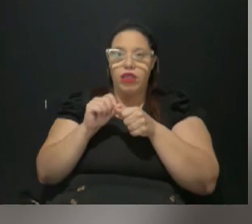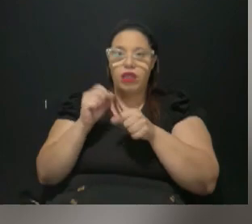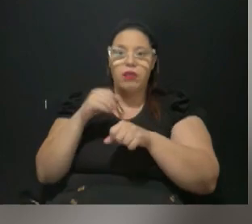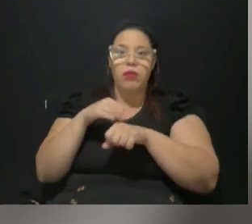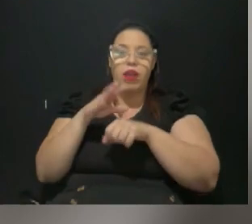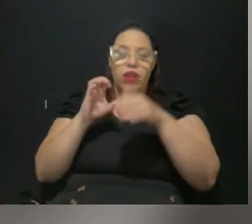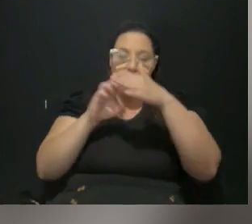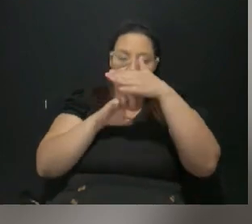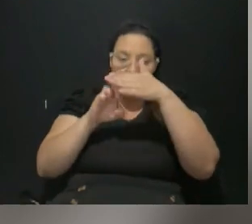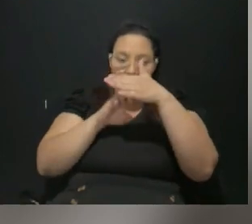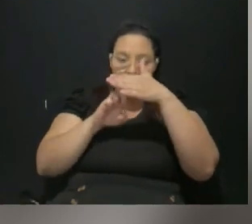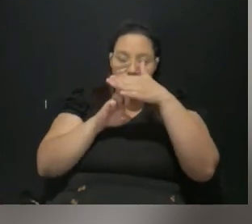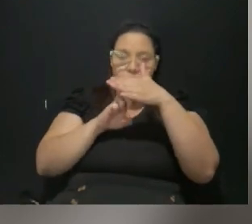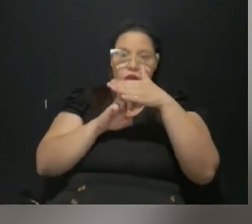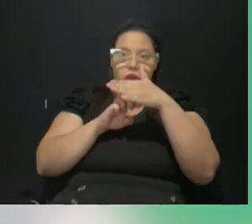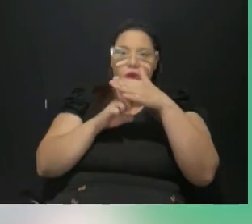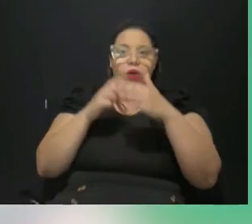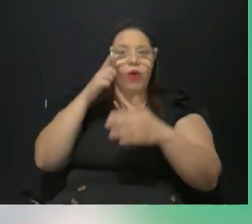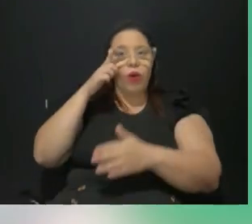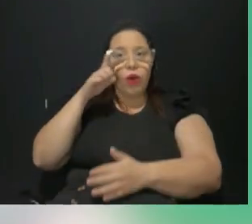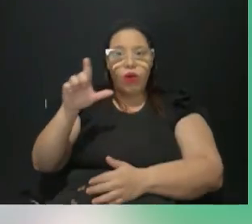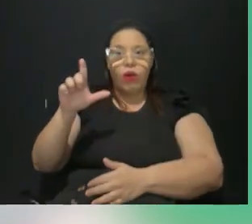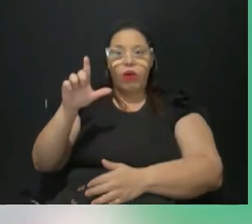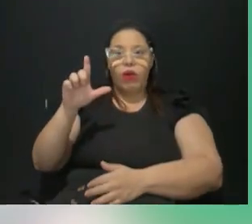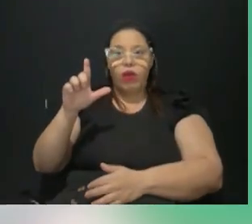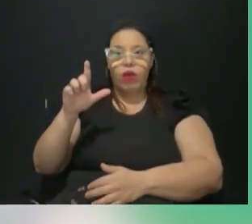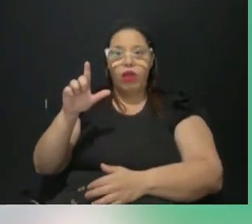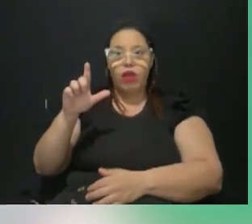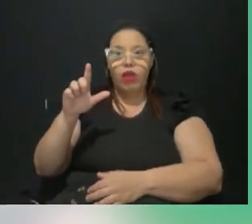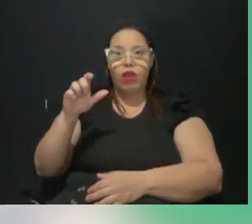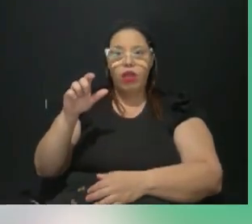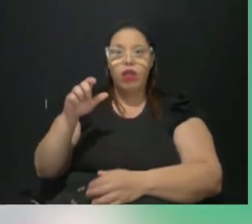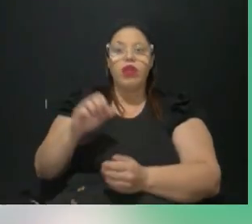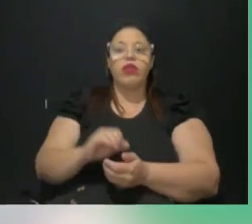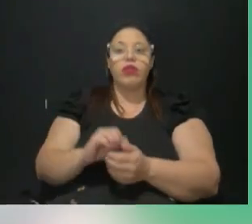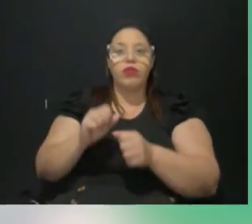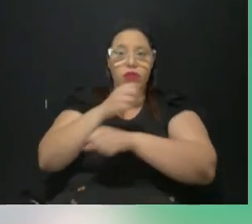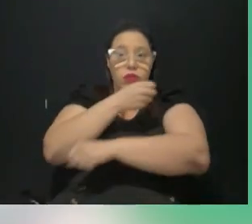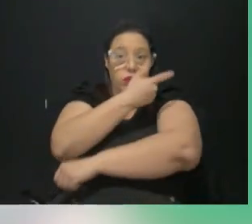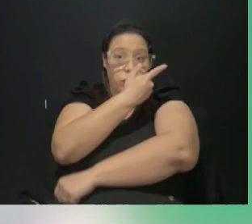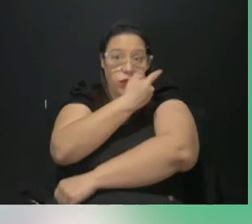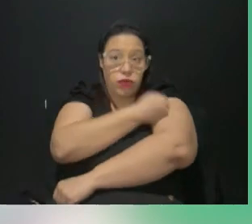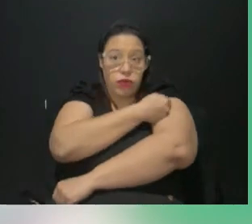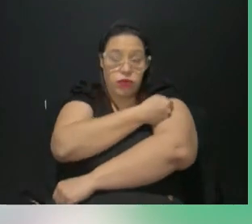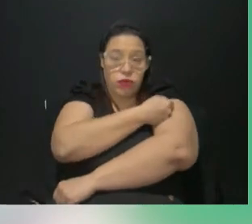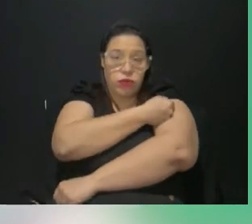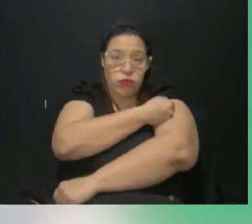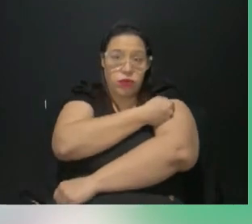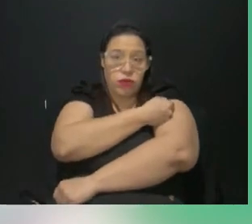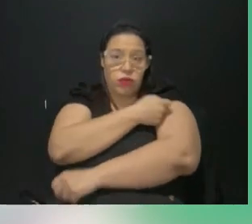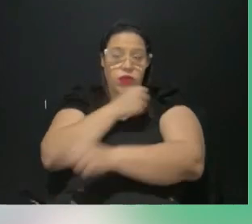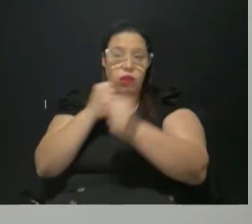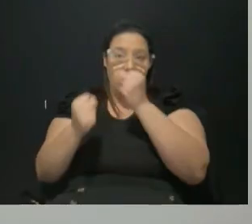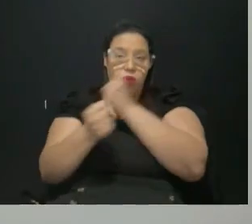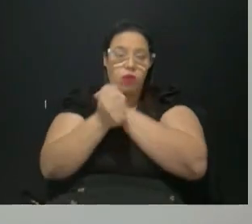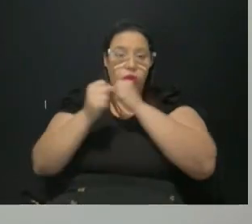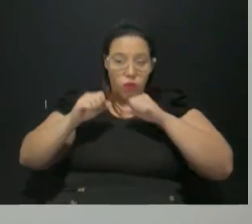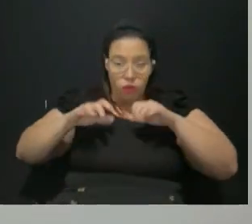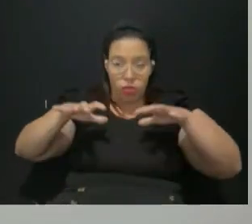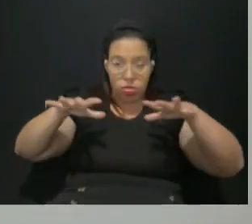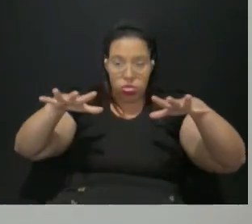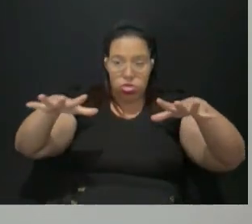mais empresas consigam produzir essa vacina, para a gente fazer esses bloqueios de